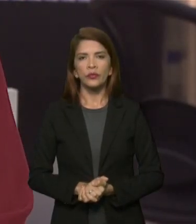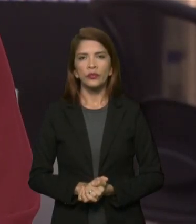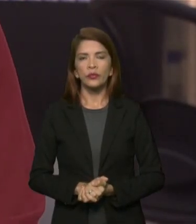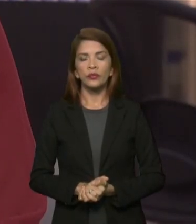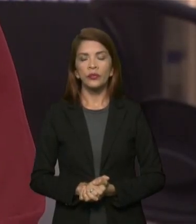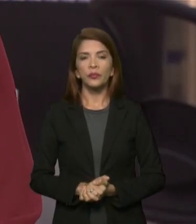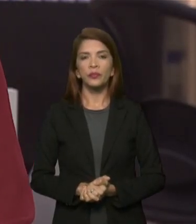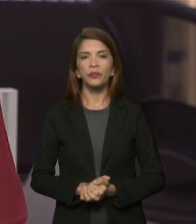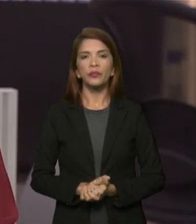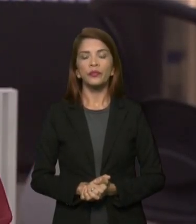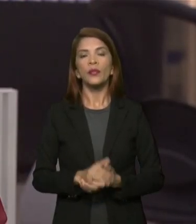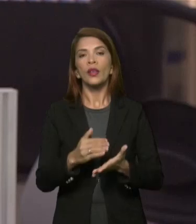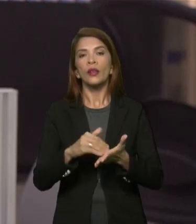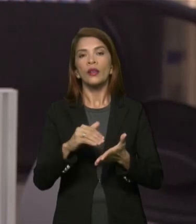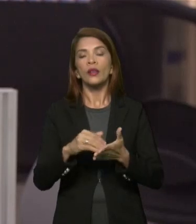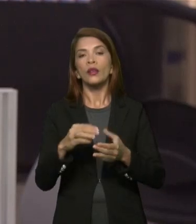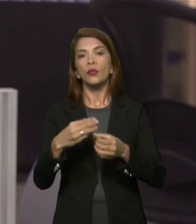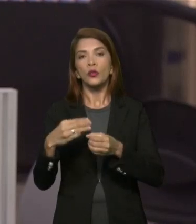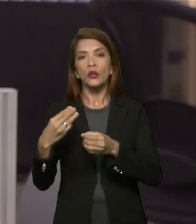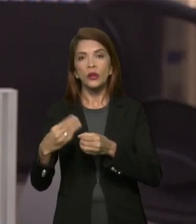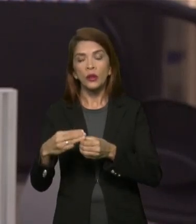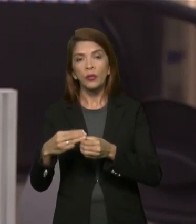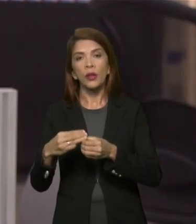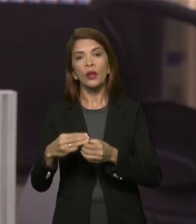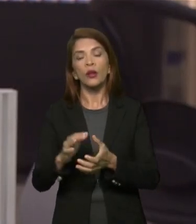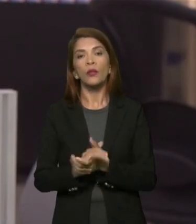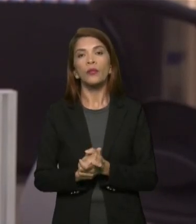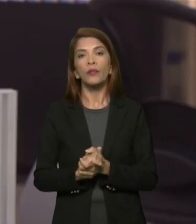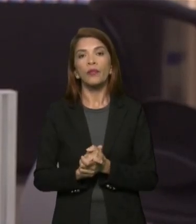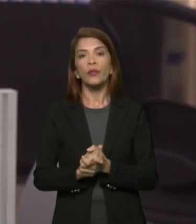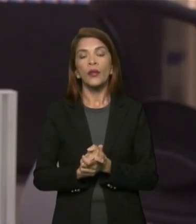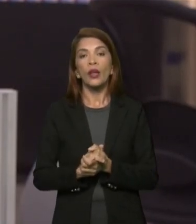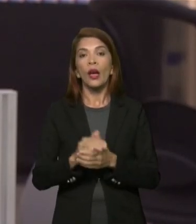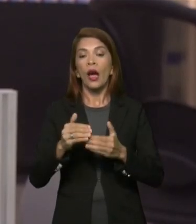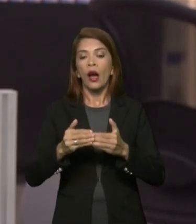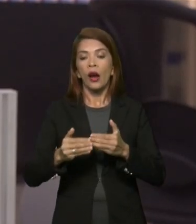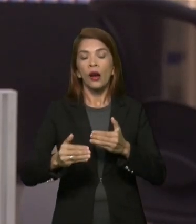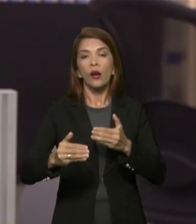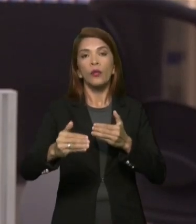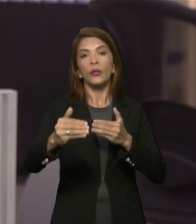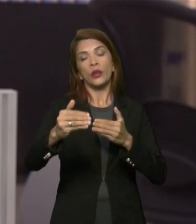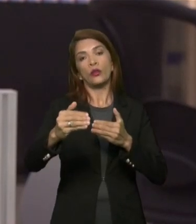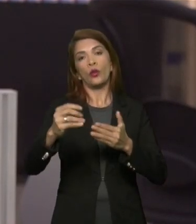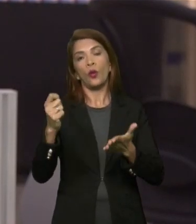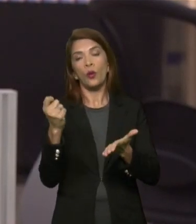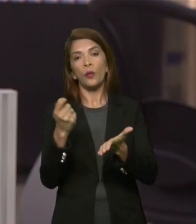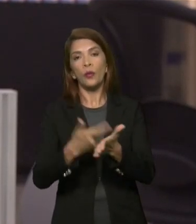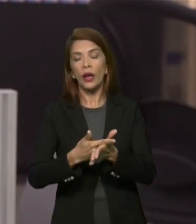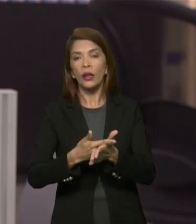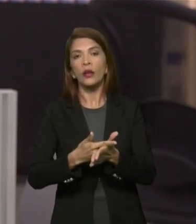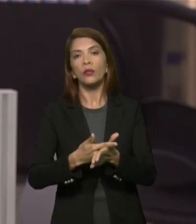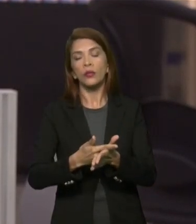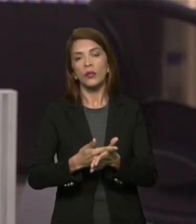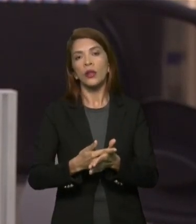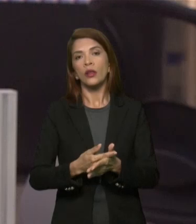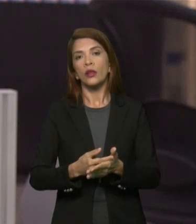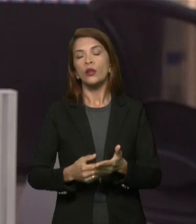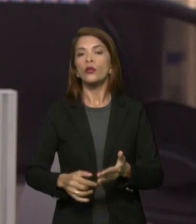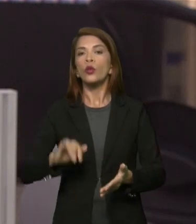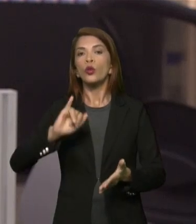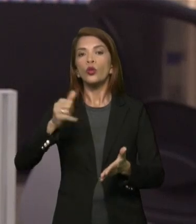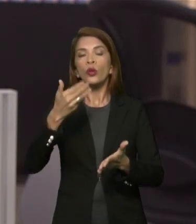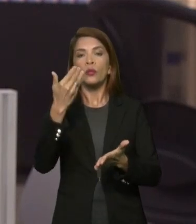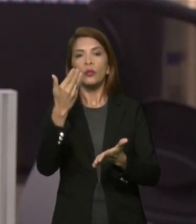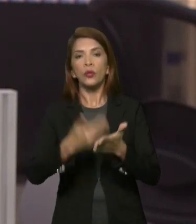A Secretaria Municipal de Fazenda de São Luís prorrogou os prazos para o pagamento em cota única do Imposto sobre